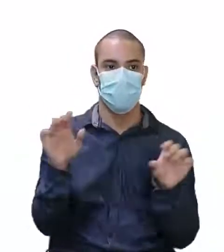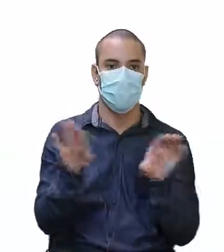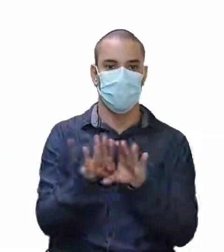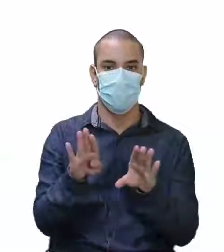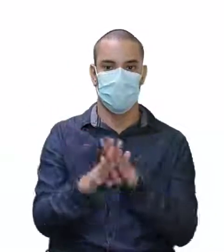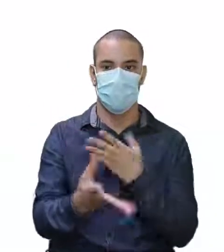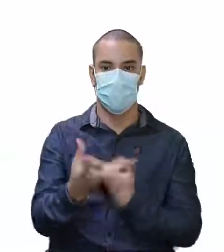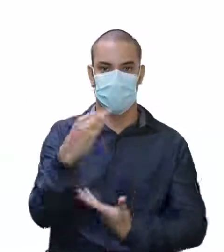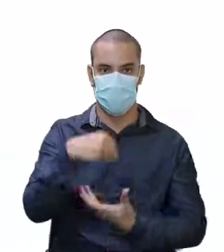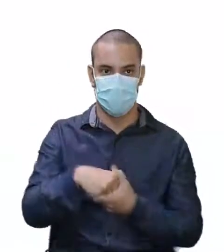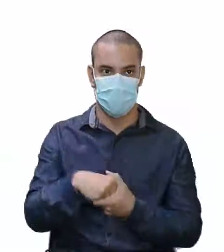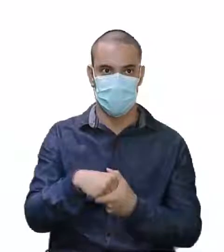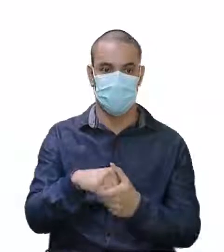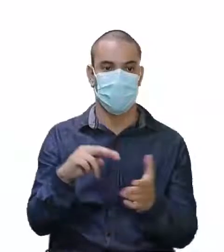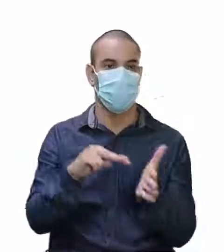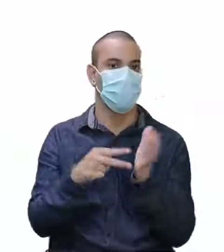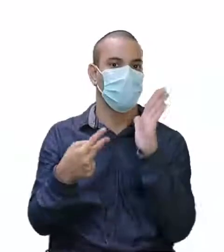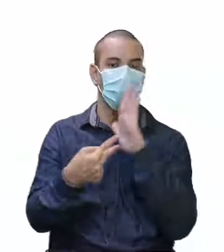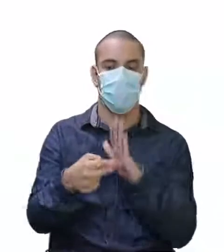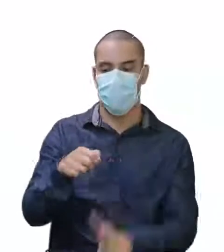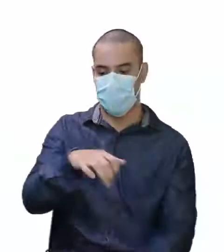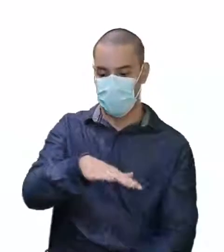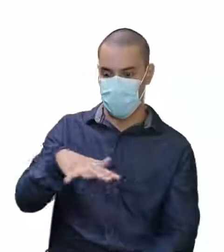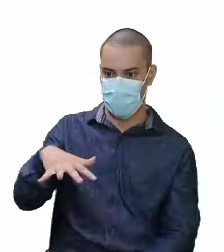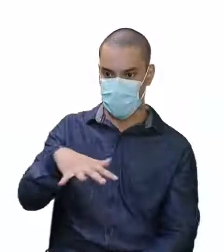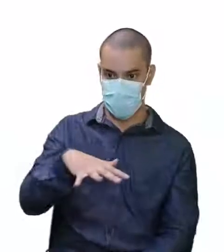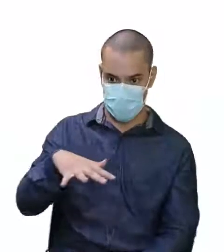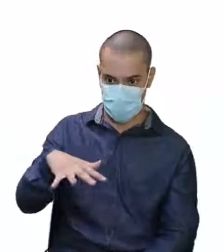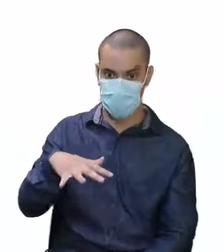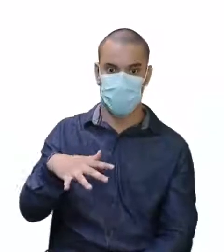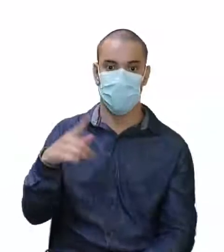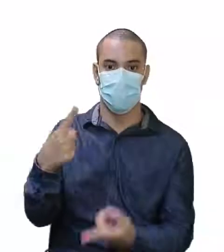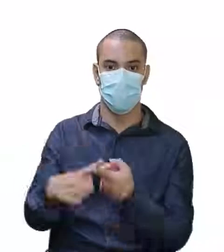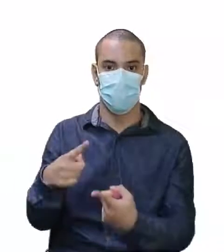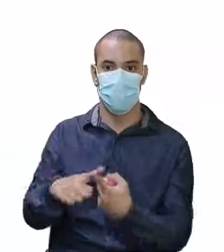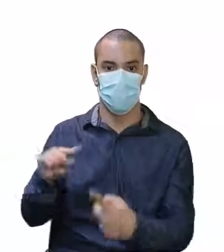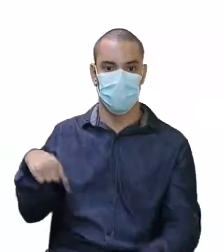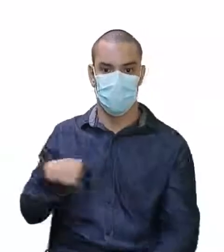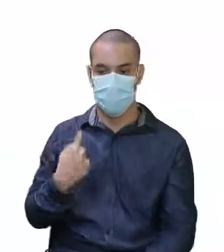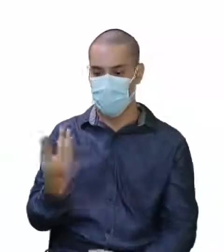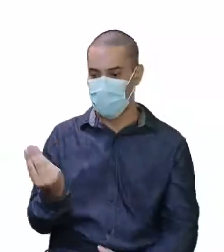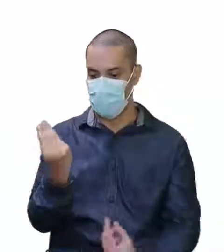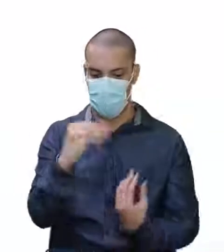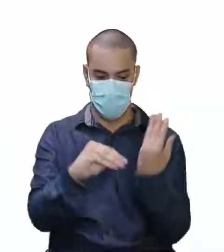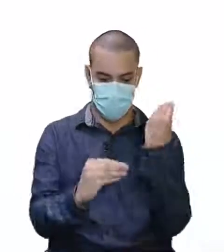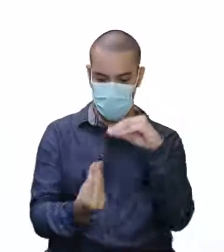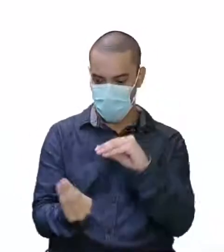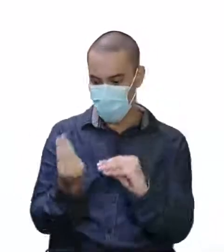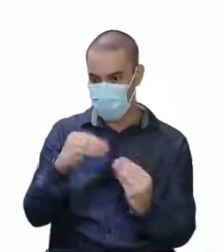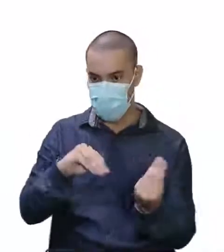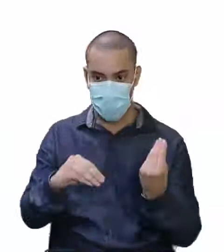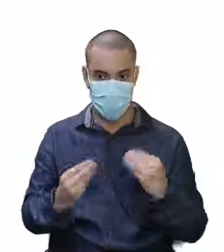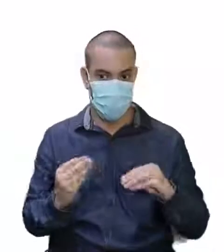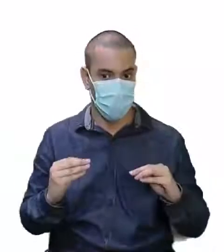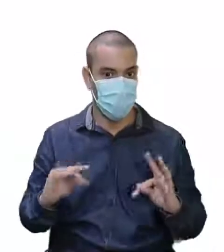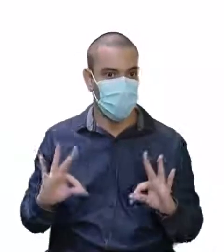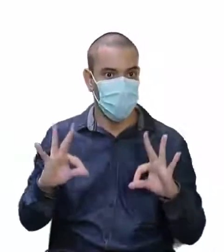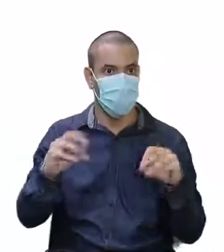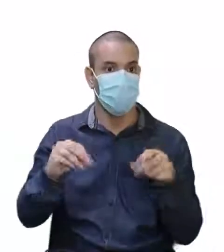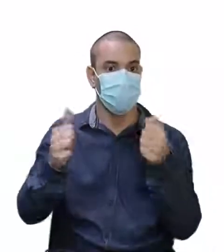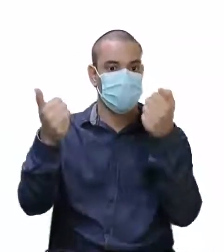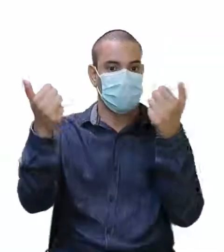habitat é, como diz aqui, o espaço físico. Quando a gente engloba outros